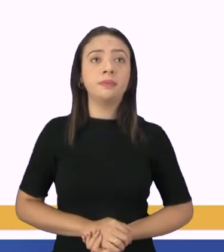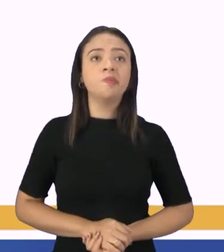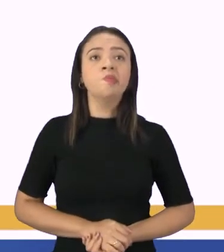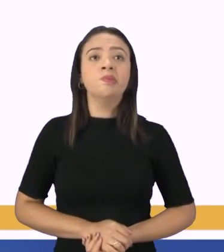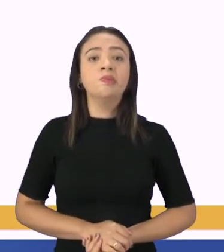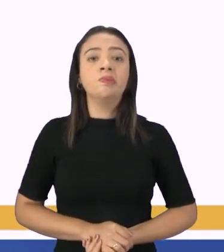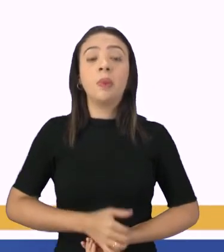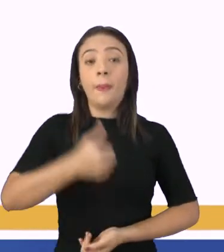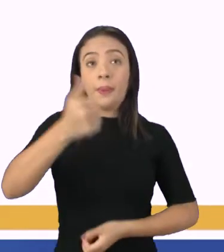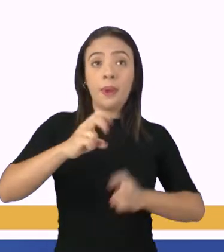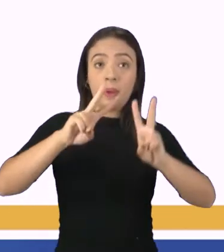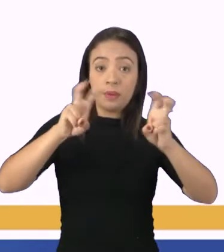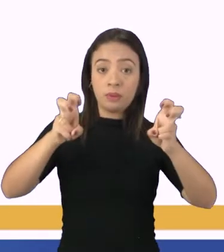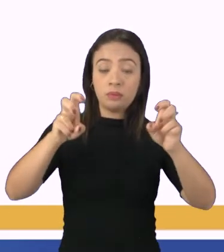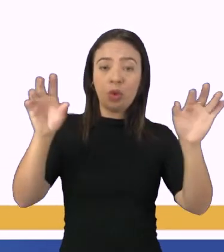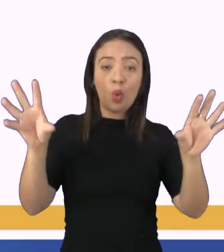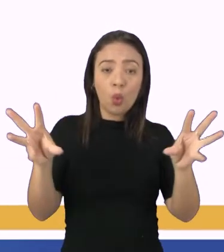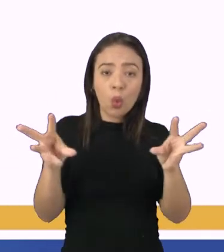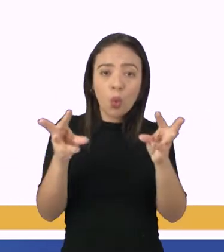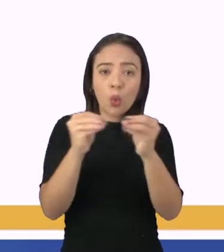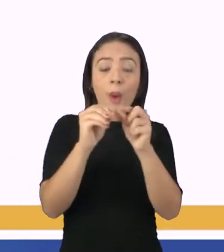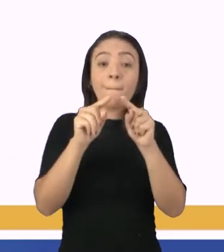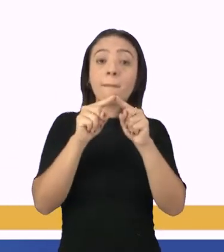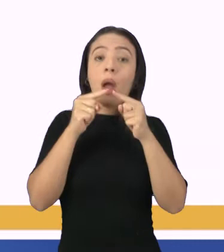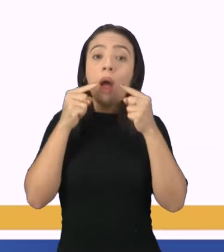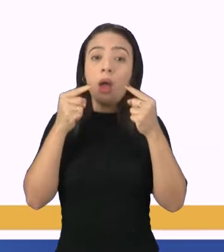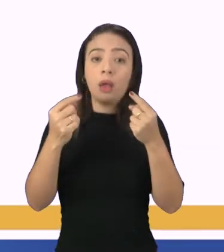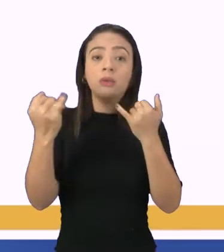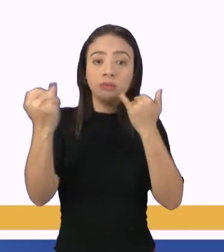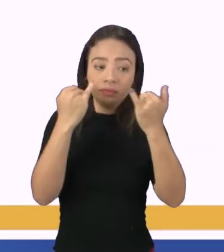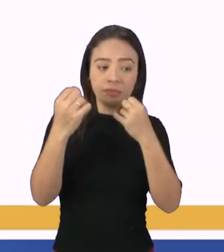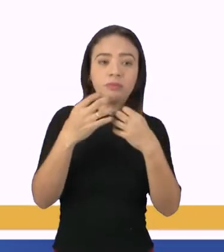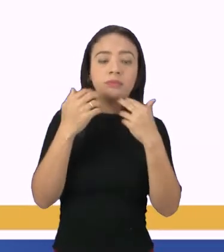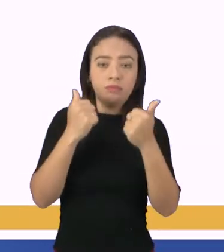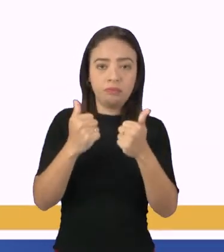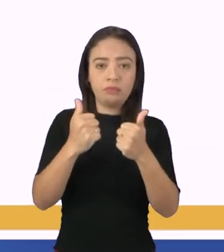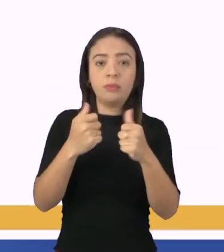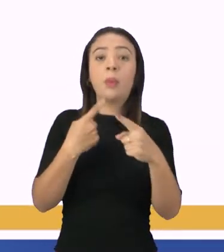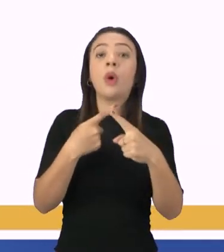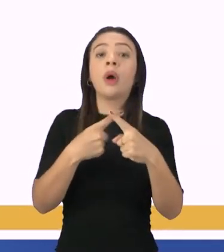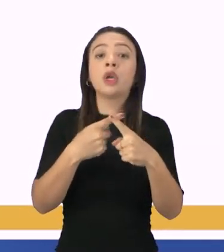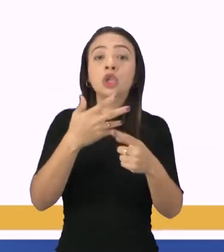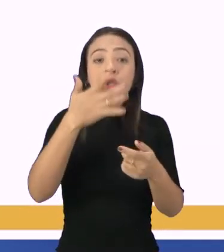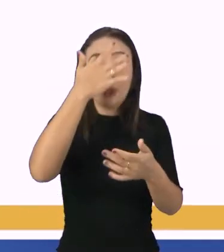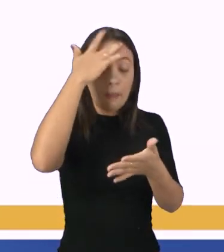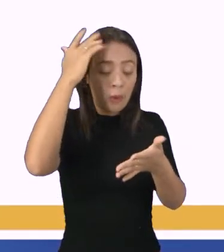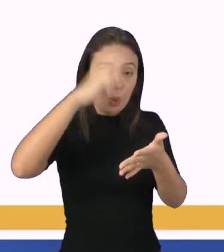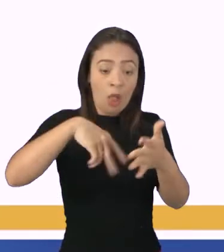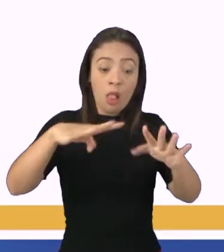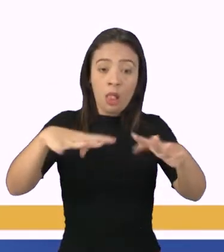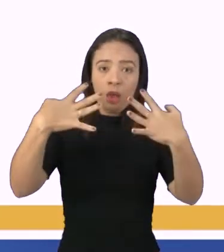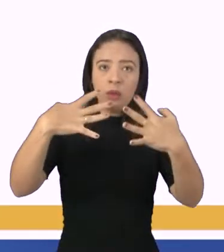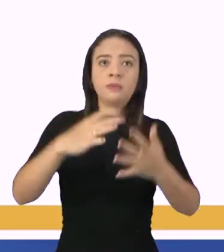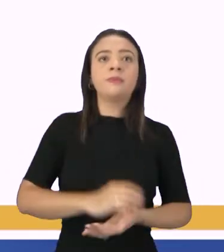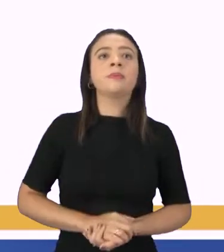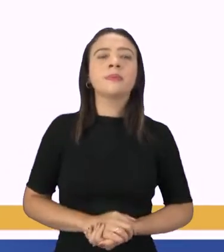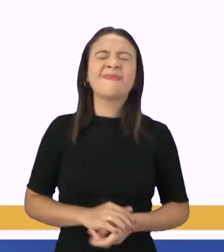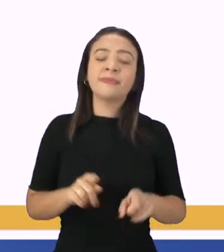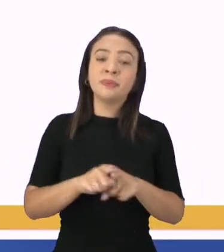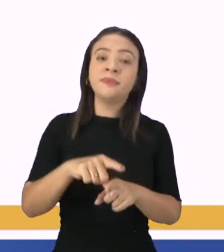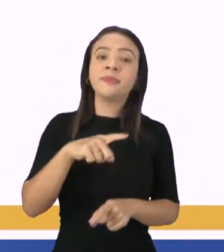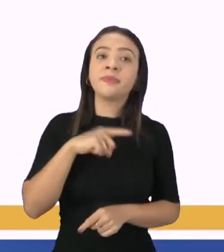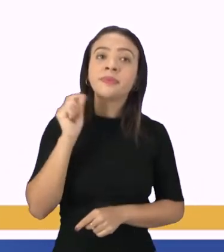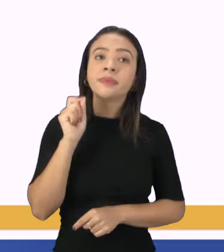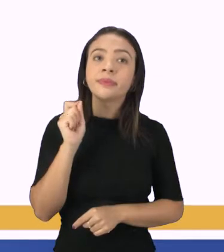o título. Ele é pequeno, mas bem sugestivo para chamar a atenção do leitor. Observe que elas sempre